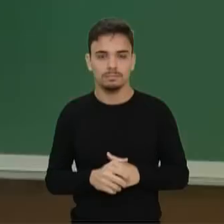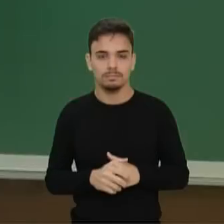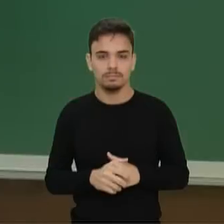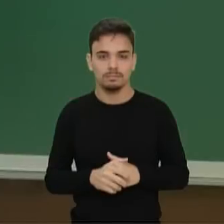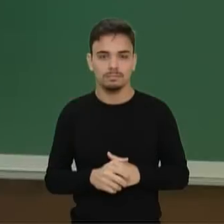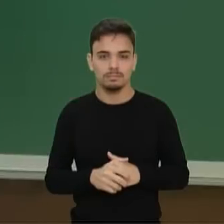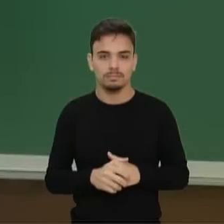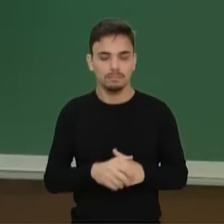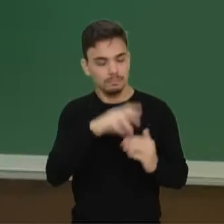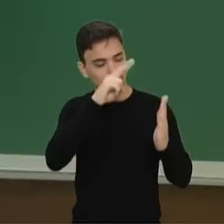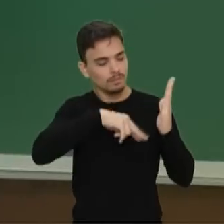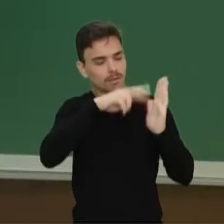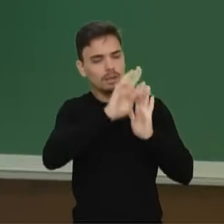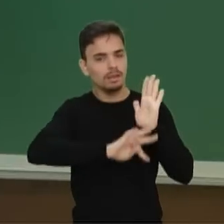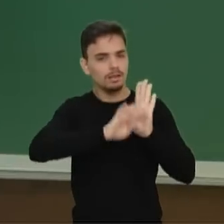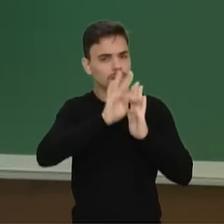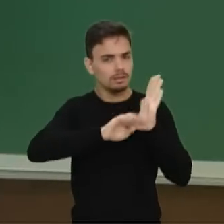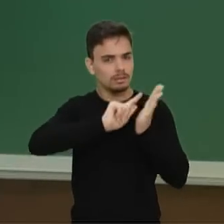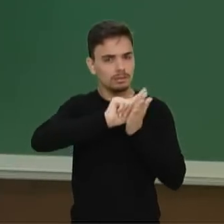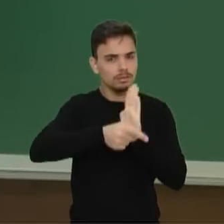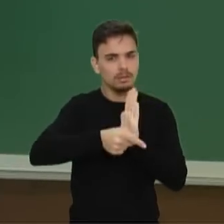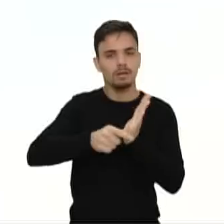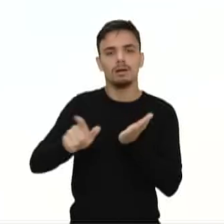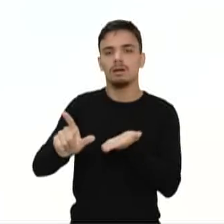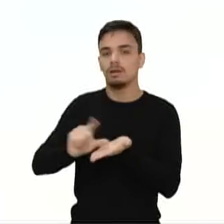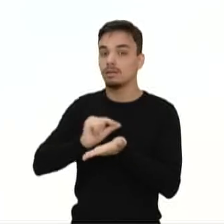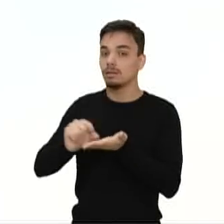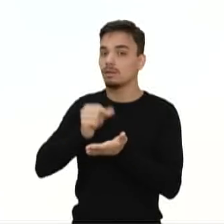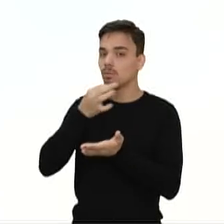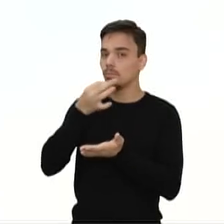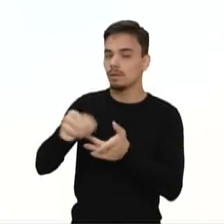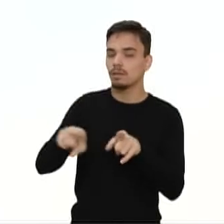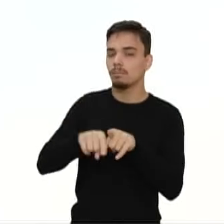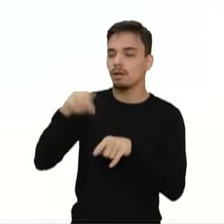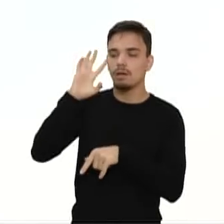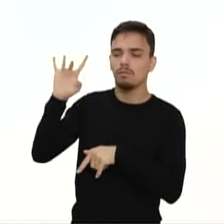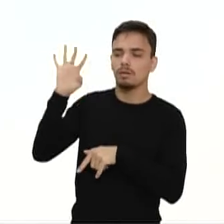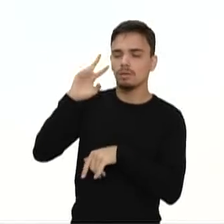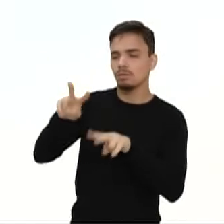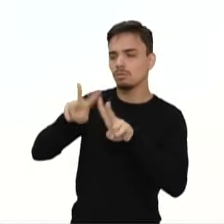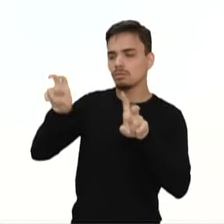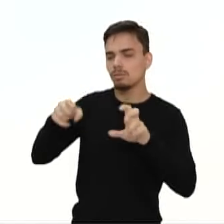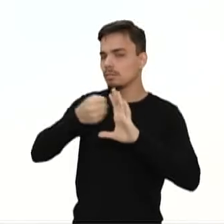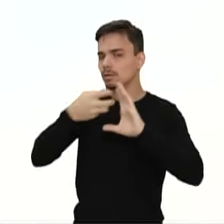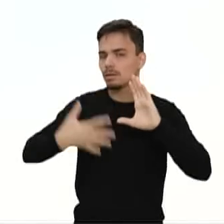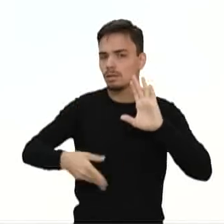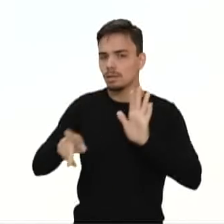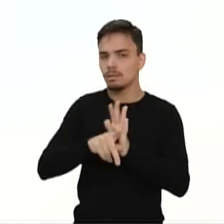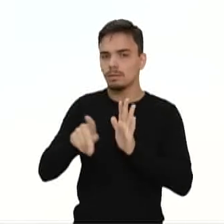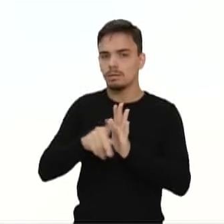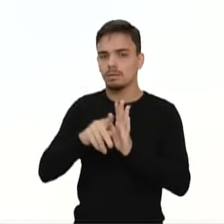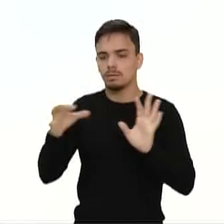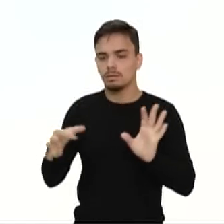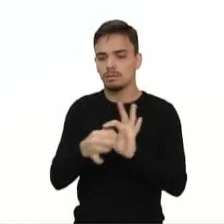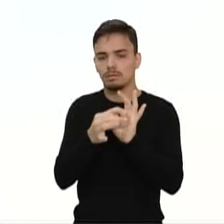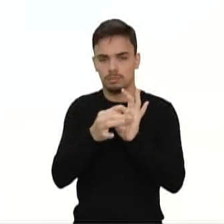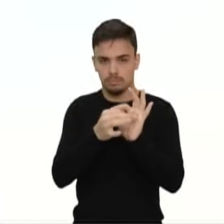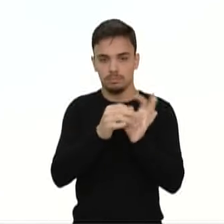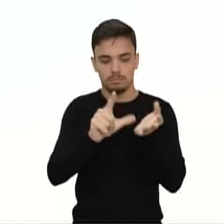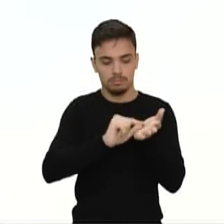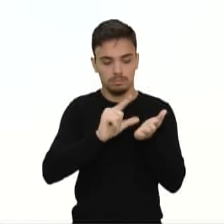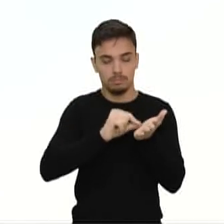Lá, ler texto do gênero artigo de opinião, refletir sobre as características composicionais do artigo de